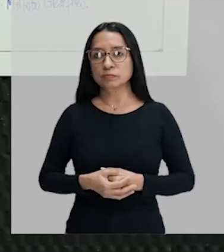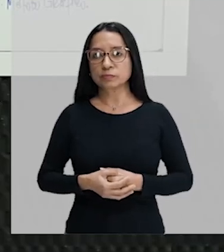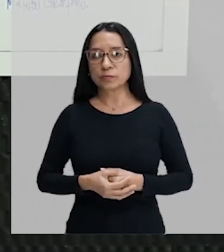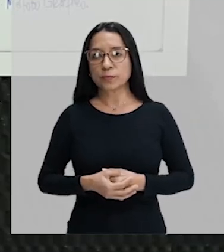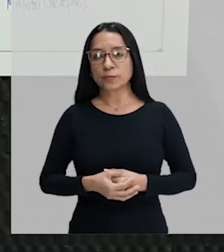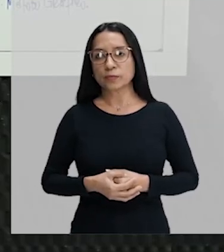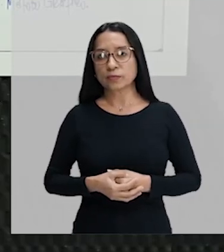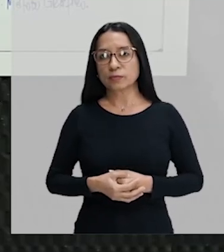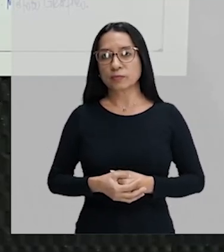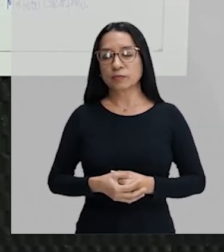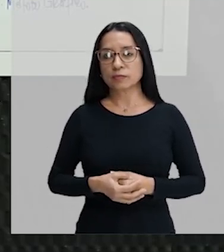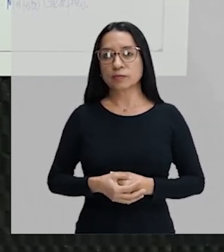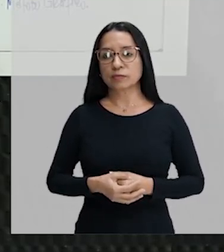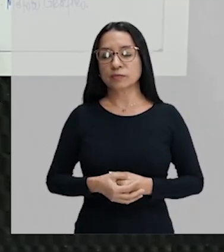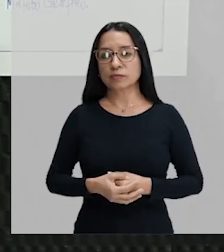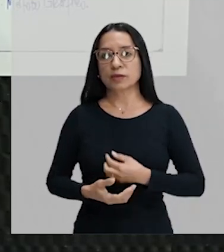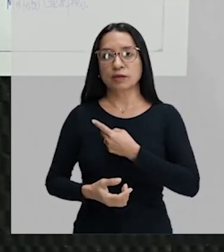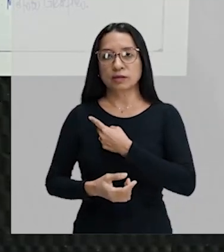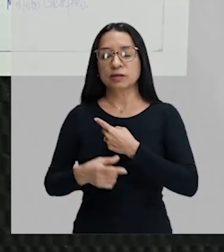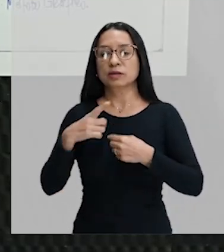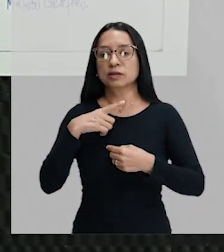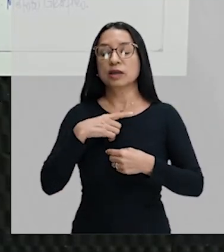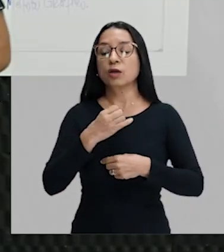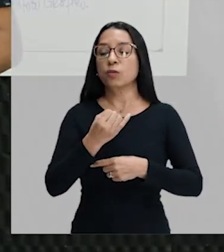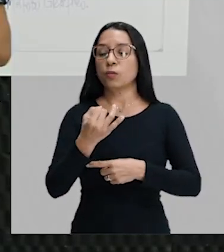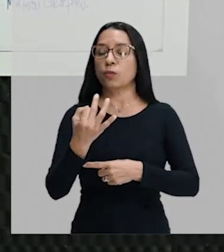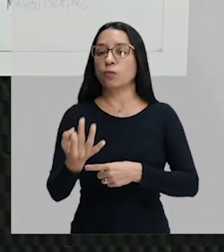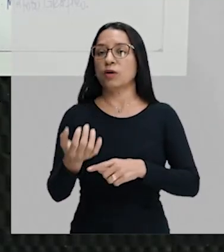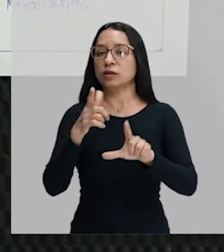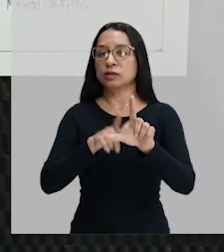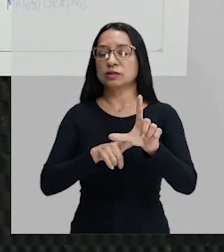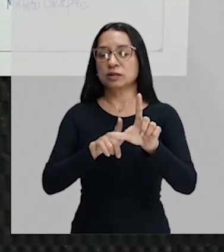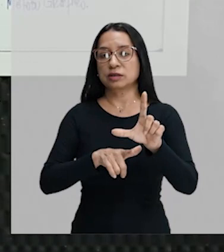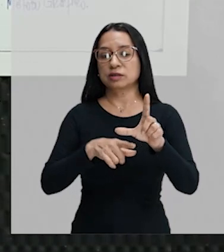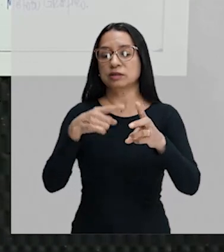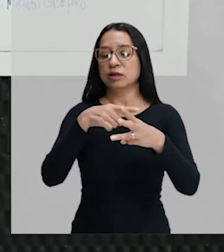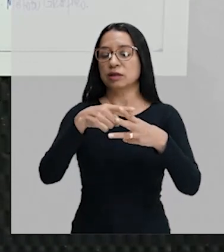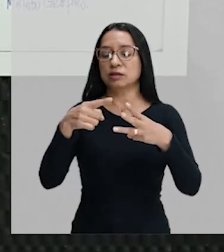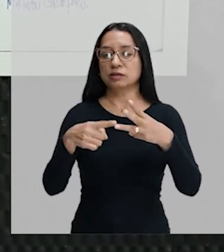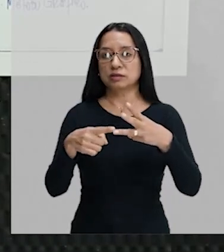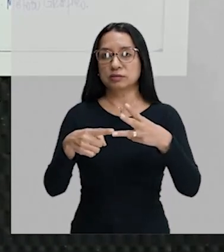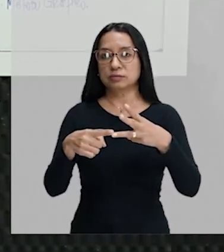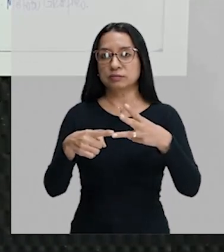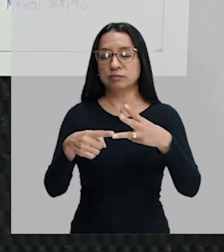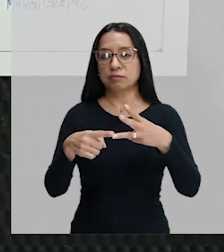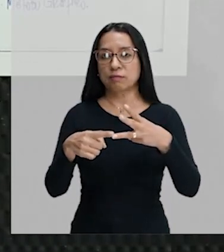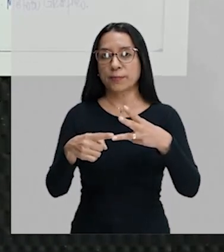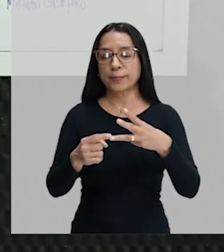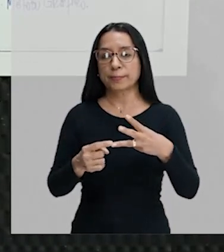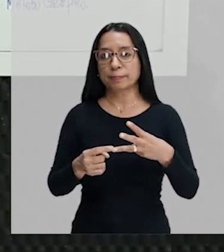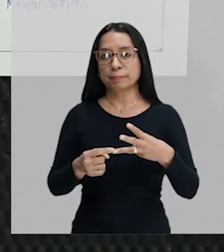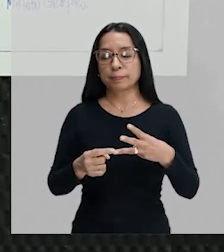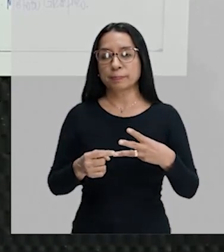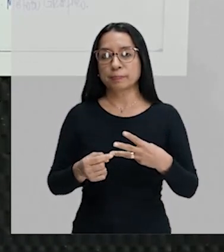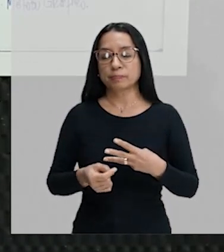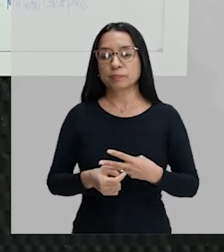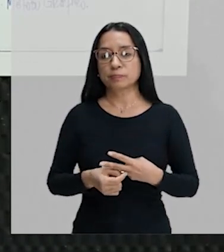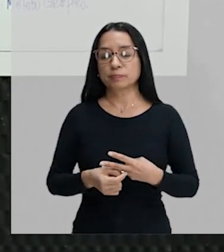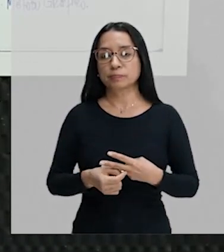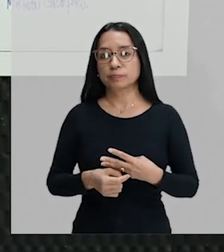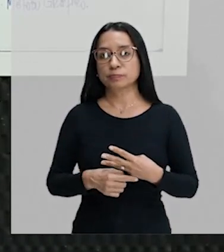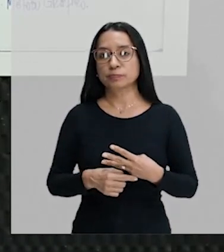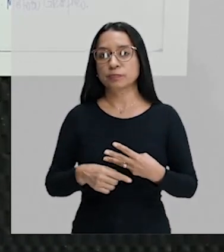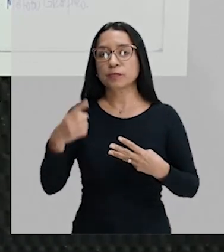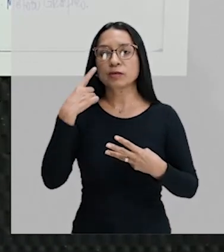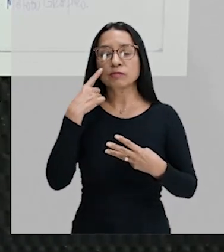equações lineares. E no caso, você tem quantas incógnitas? Tem três incógnitas. Certo? Três incógnitas. A